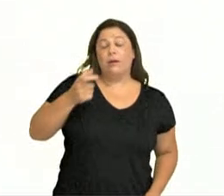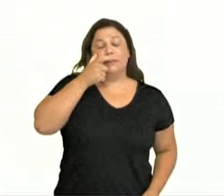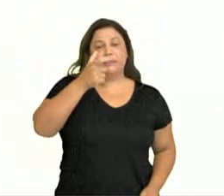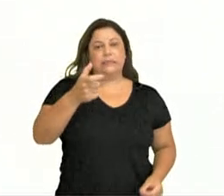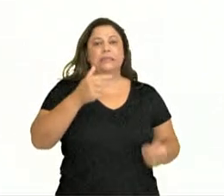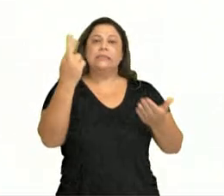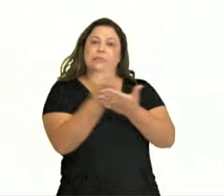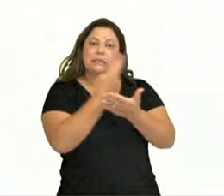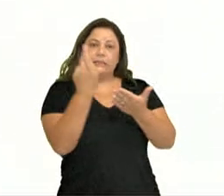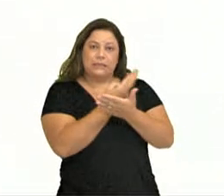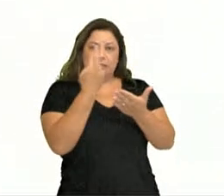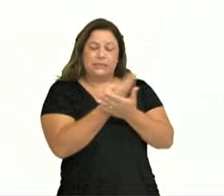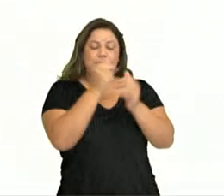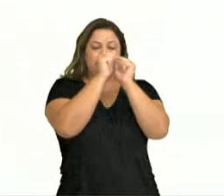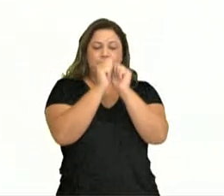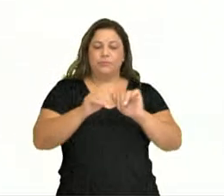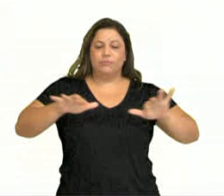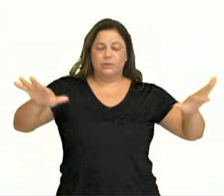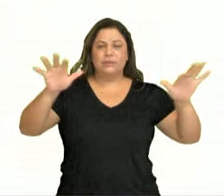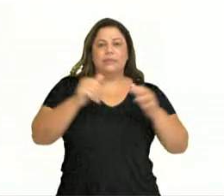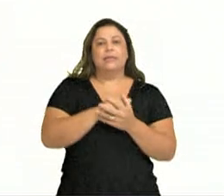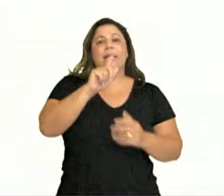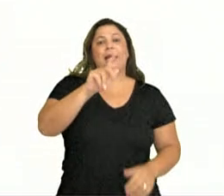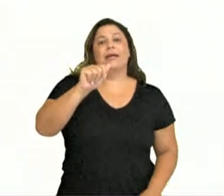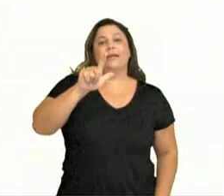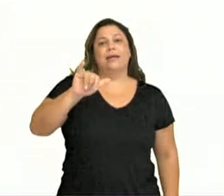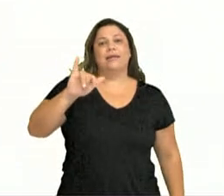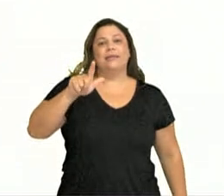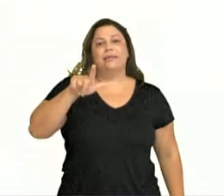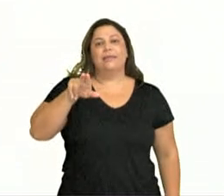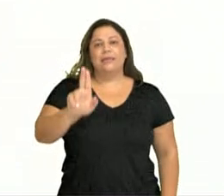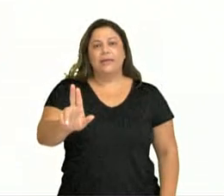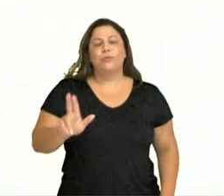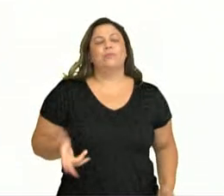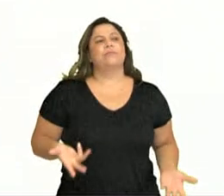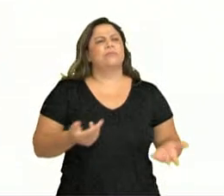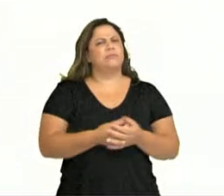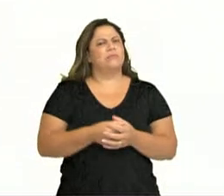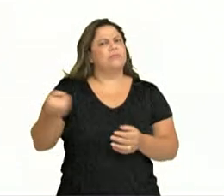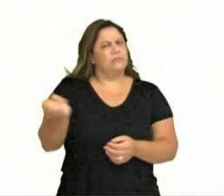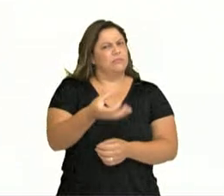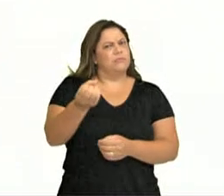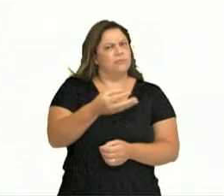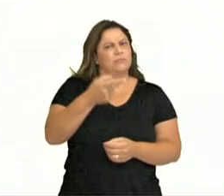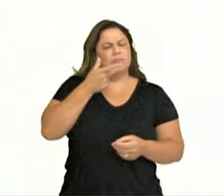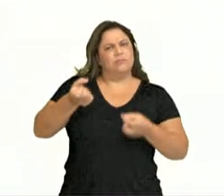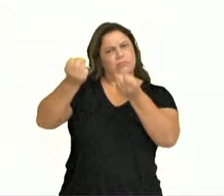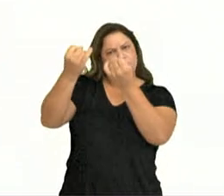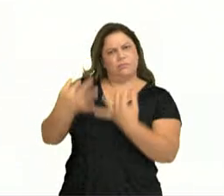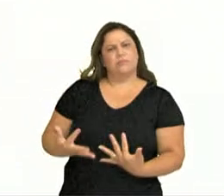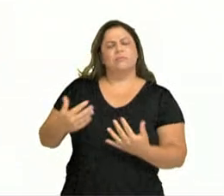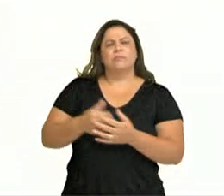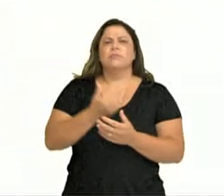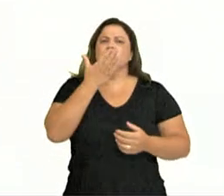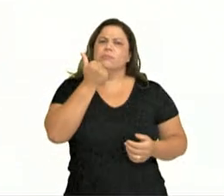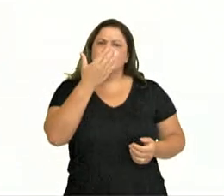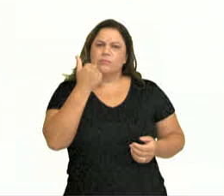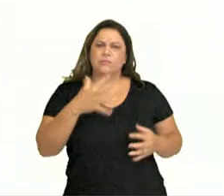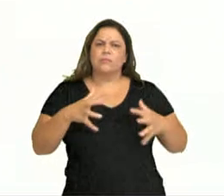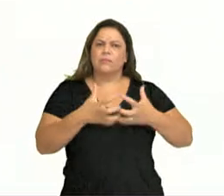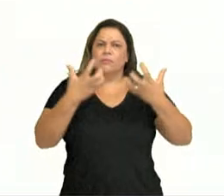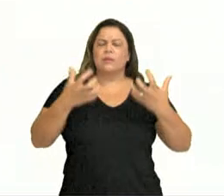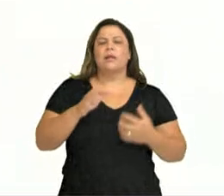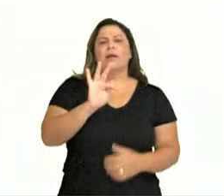que foi publicada, na revista Galileu, bem recente, que fala, né, da importância do consumo de fibras em relação